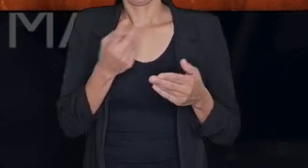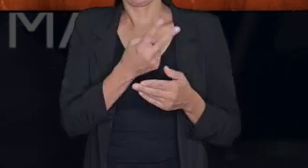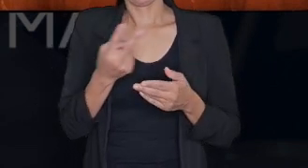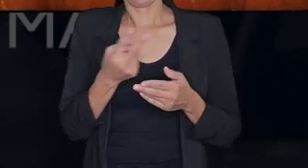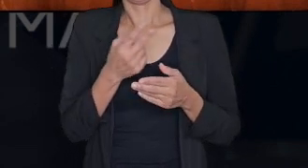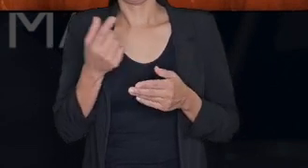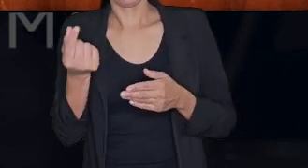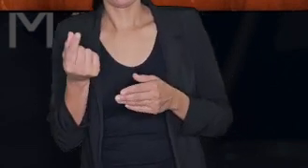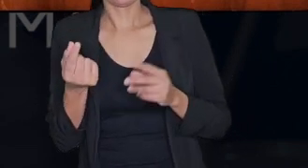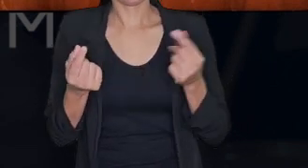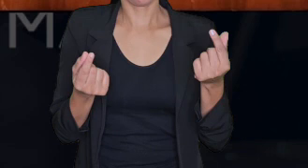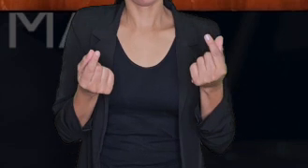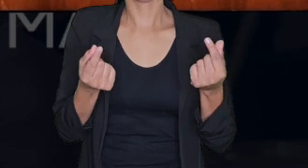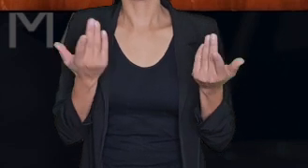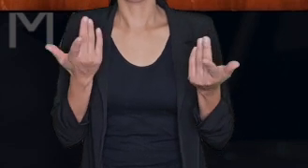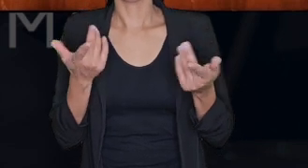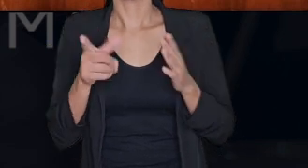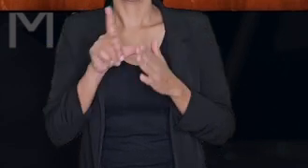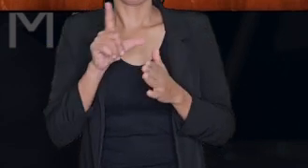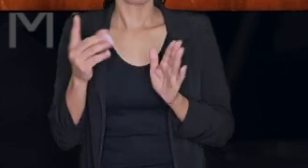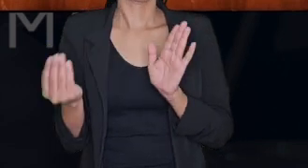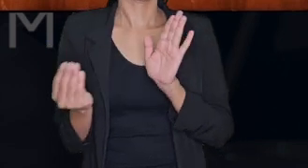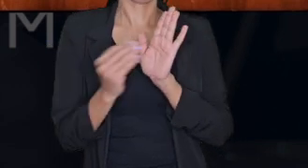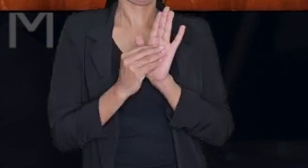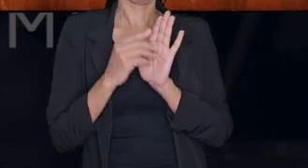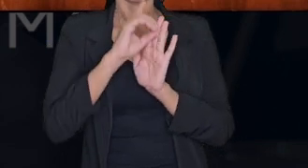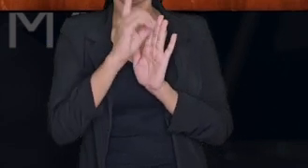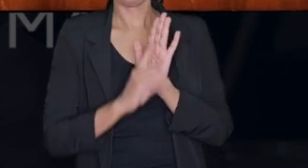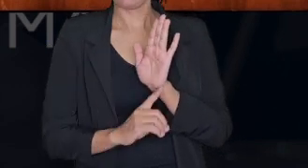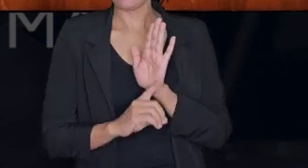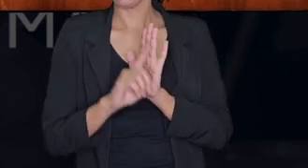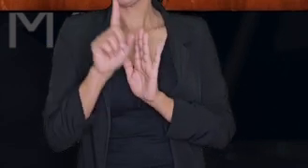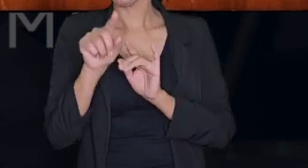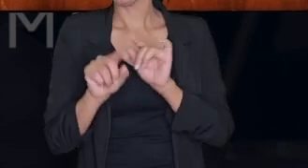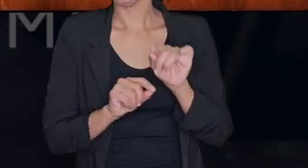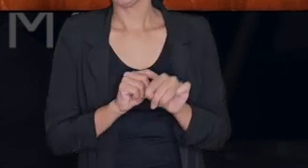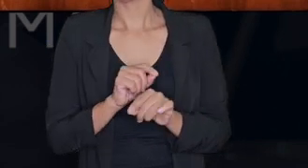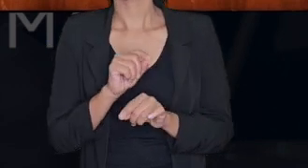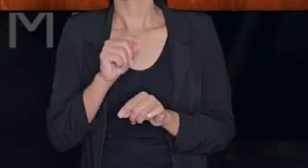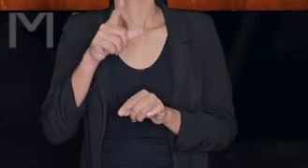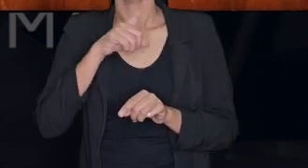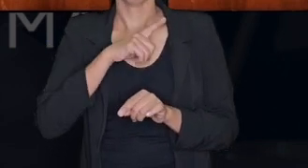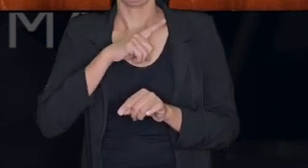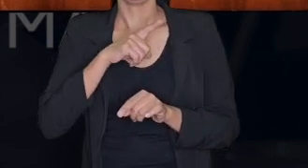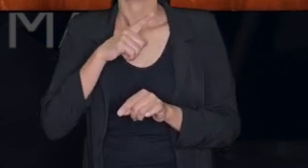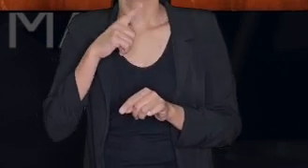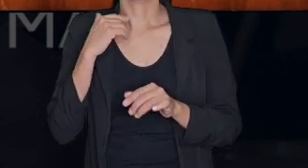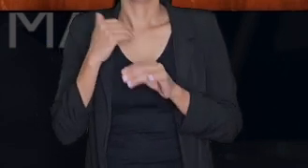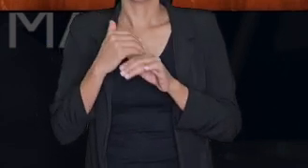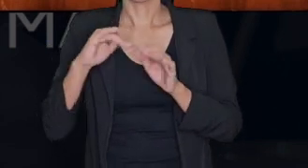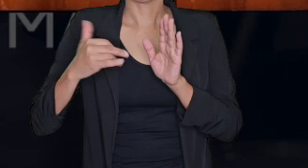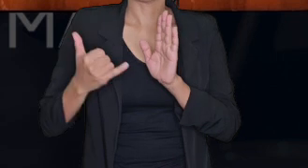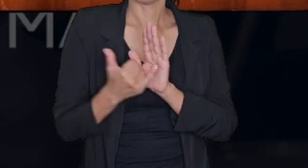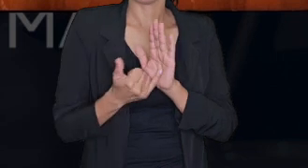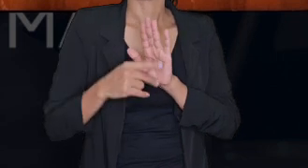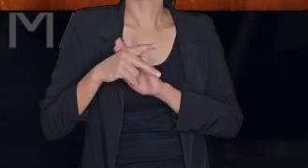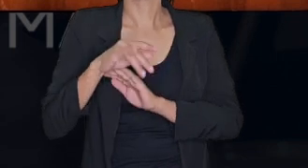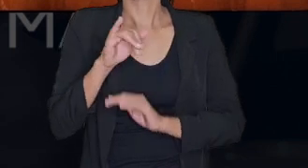esse valor pelo qual entre esse e aquele valor que constava na declaração de bens e